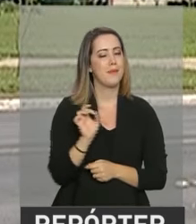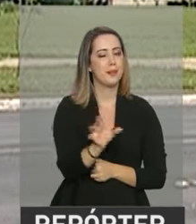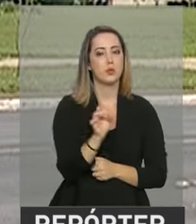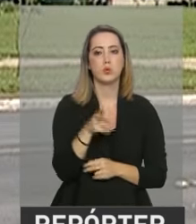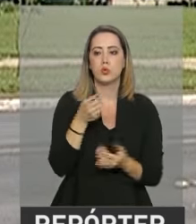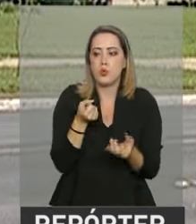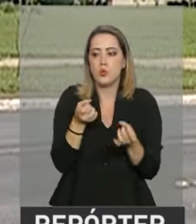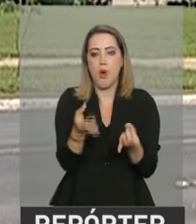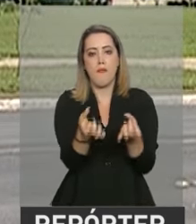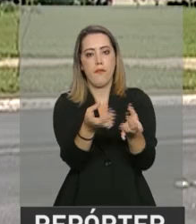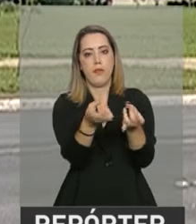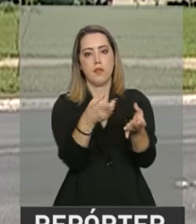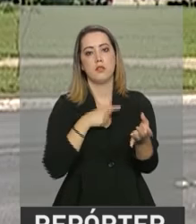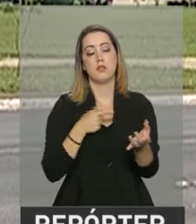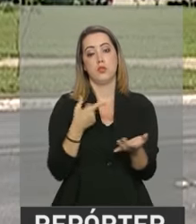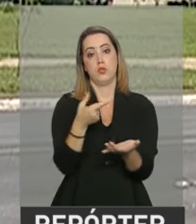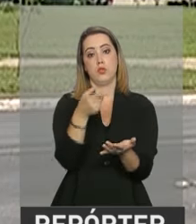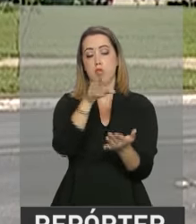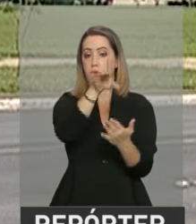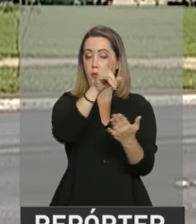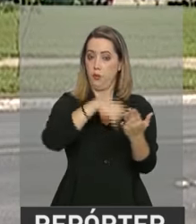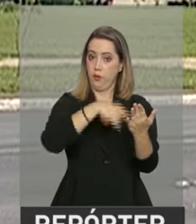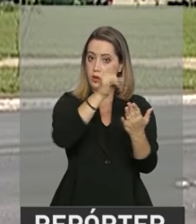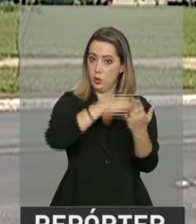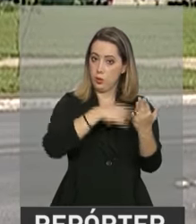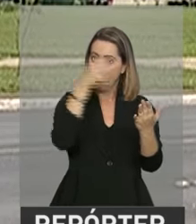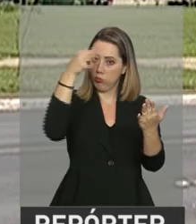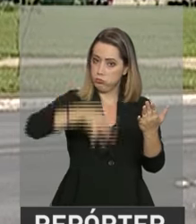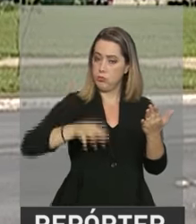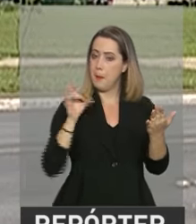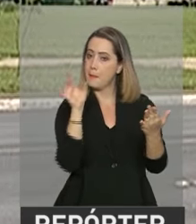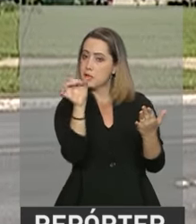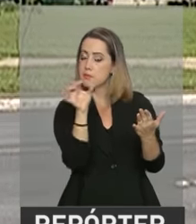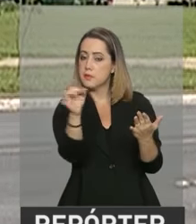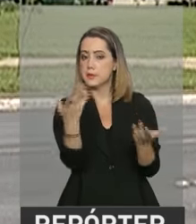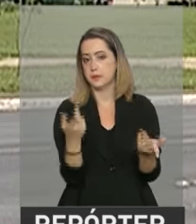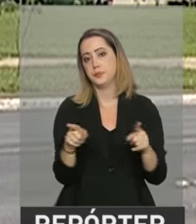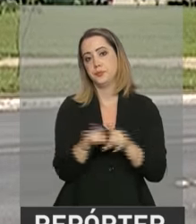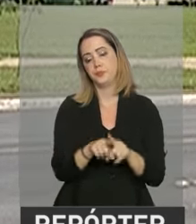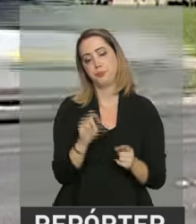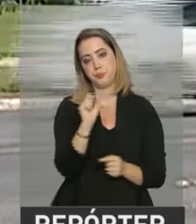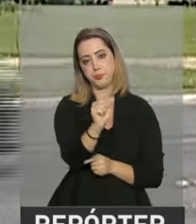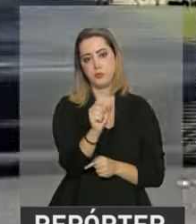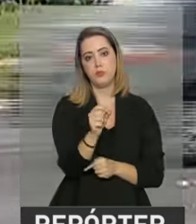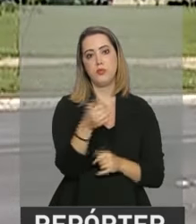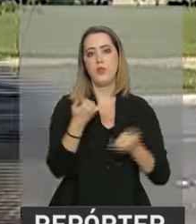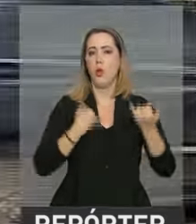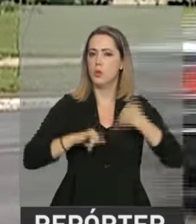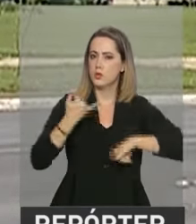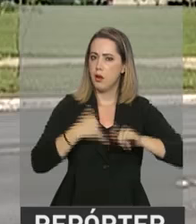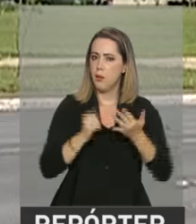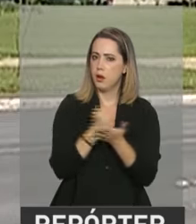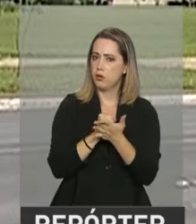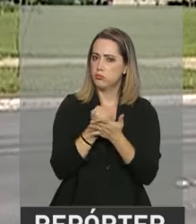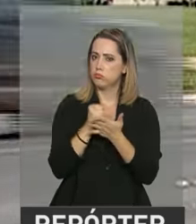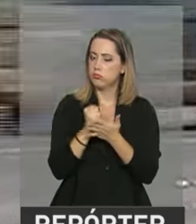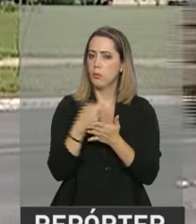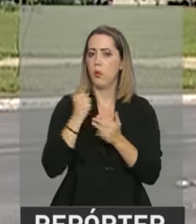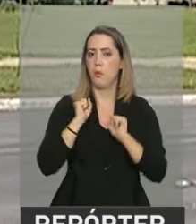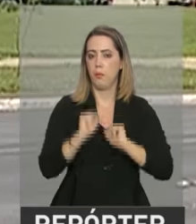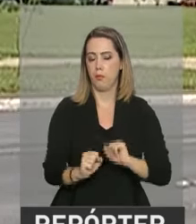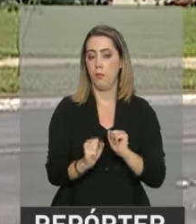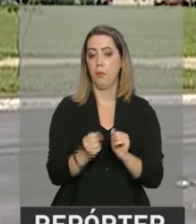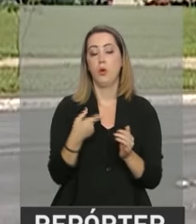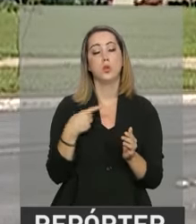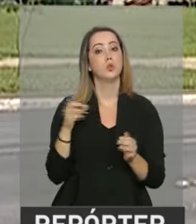com prescrição médica especial. Ainda segundo a portaria, os laboratórios poderão registrar uma concentração